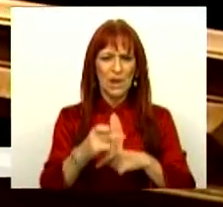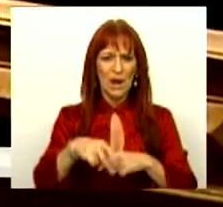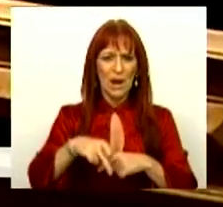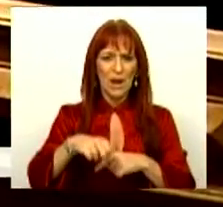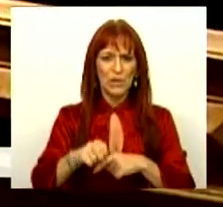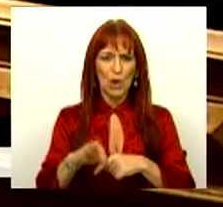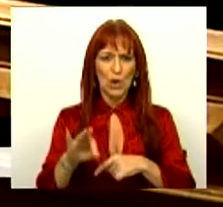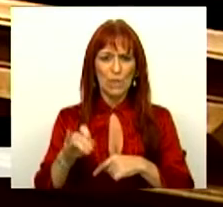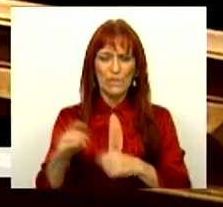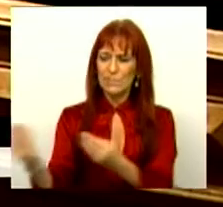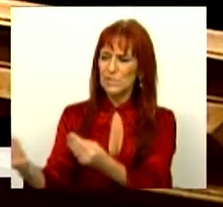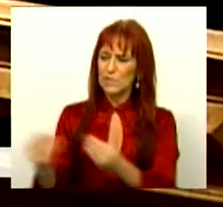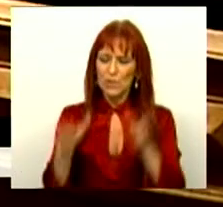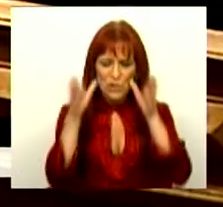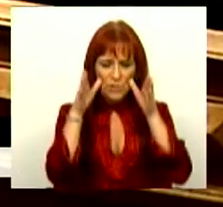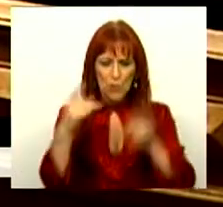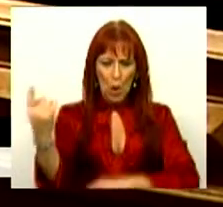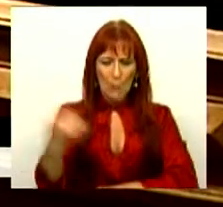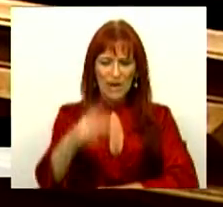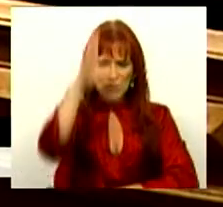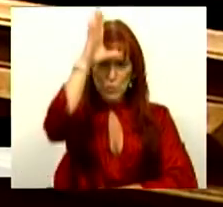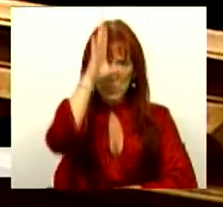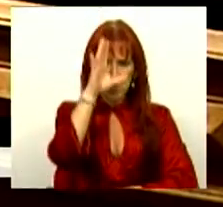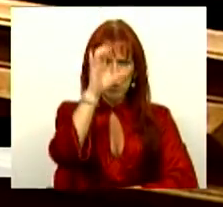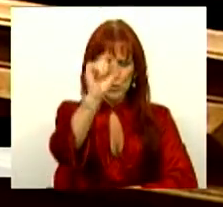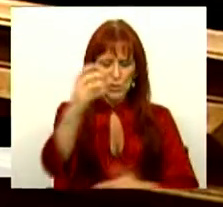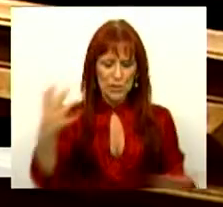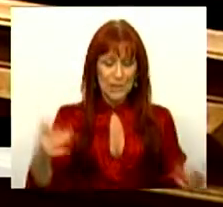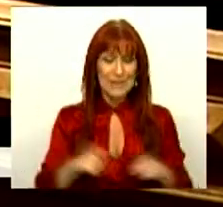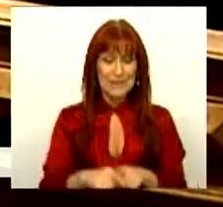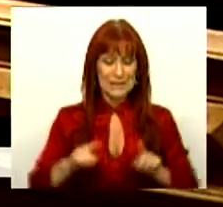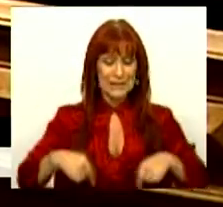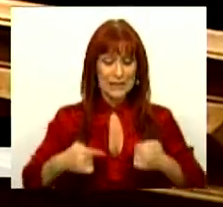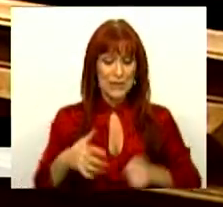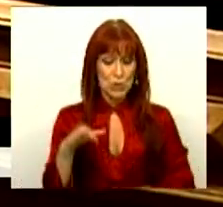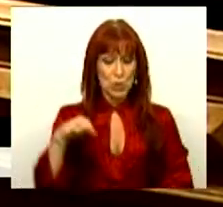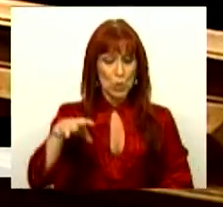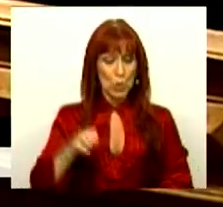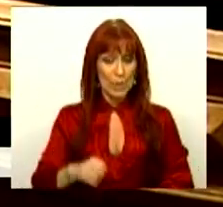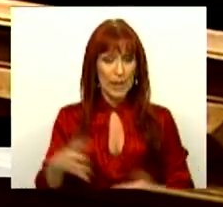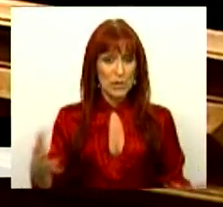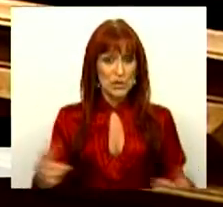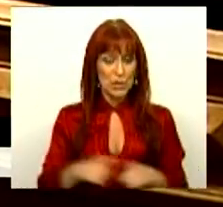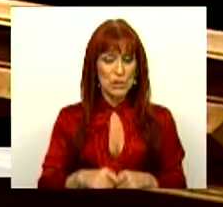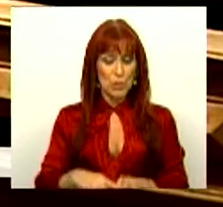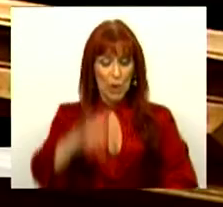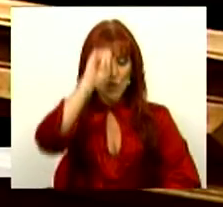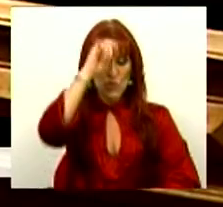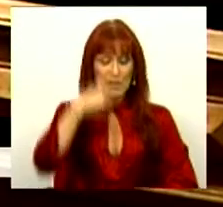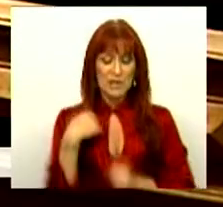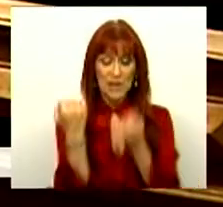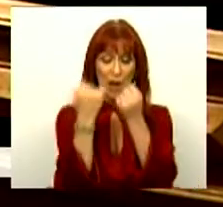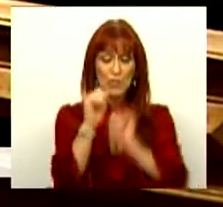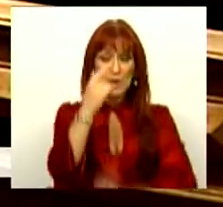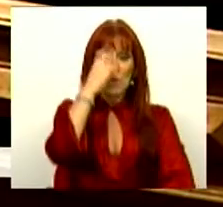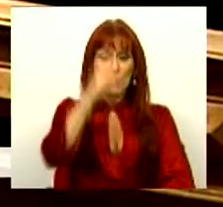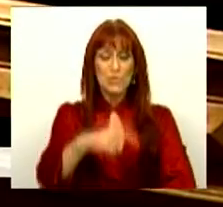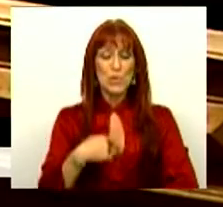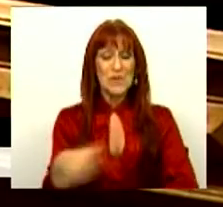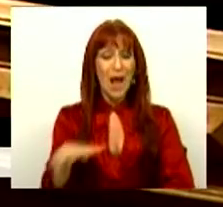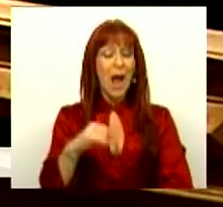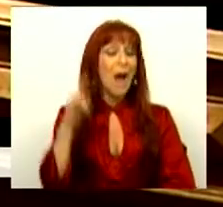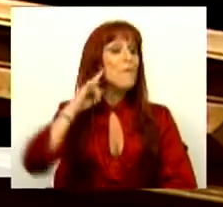aqui nos trouxe centrado nas obrigações do Estado. Na iniciativa do PS, o respeito pela autonomia da pessoa é uma